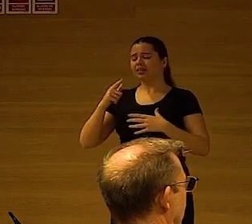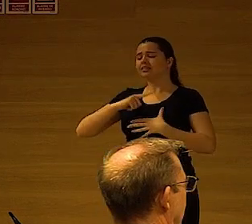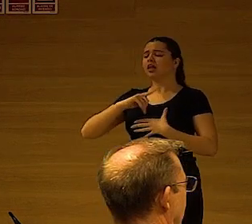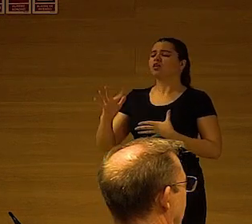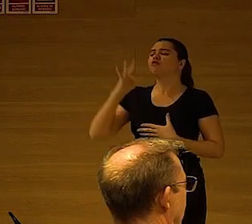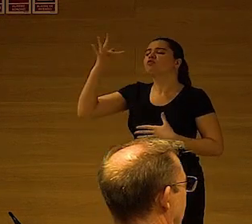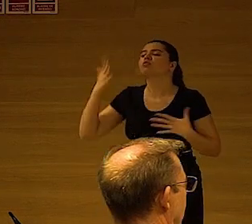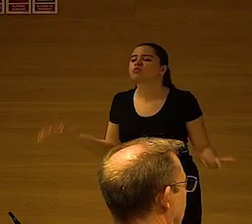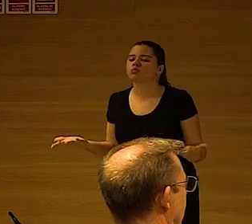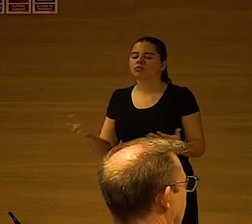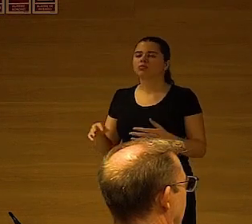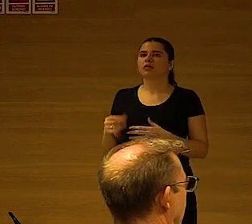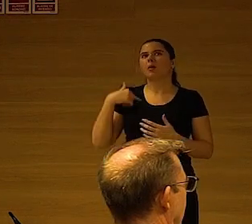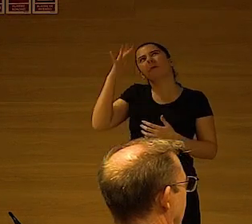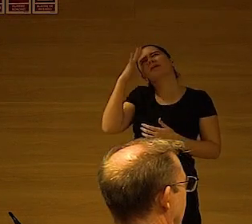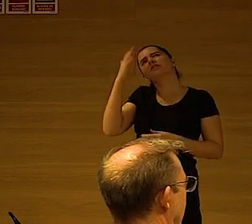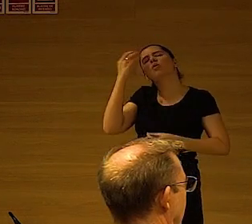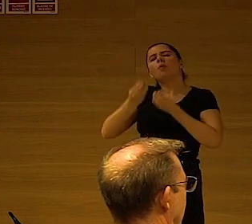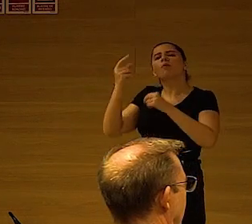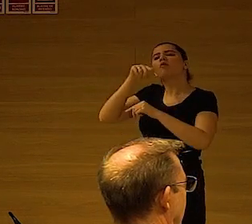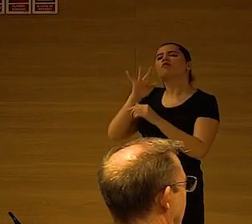que ponto eu posso fazer?